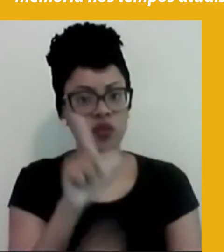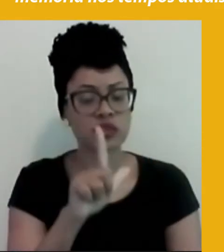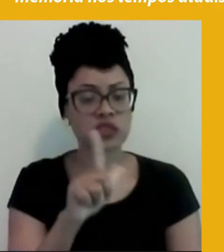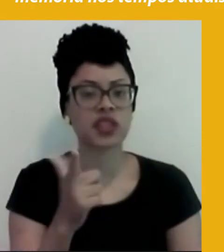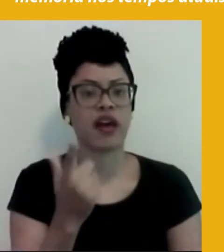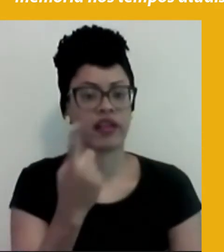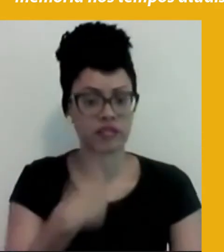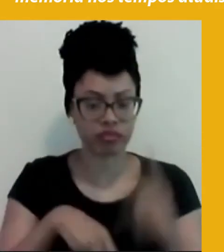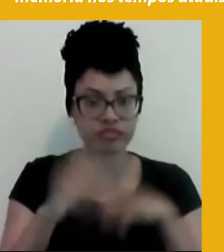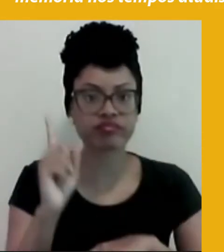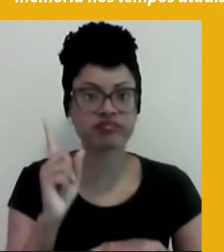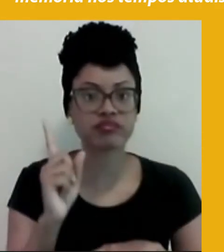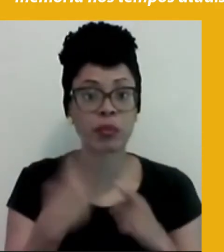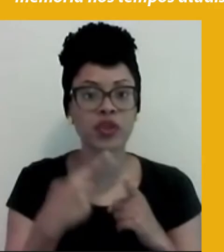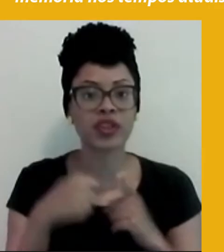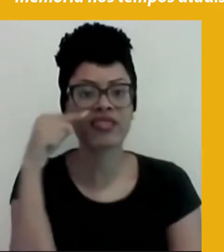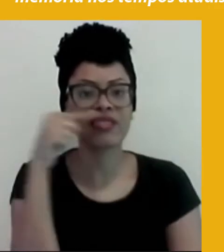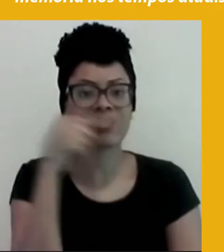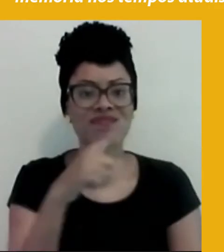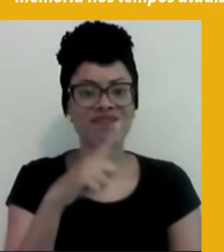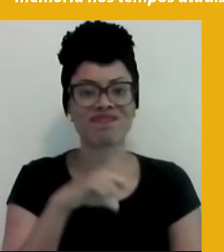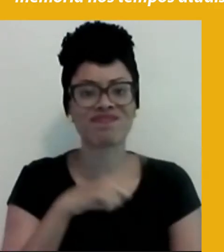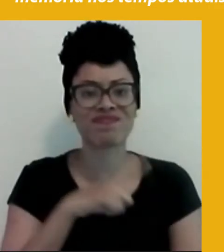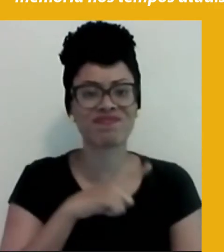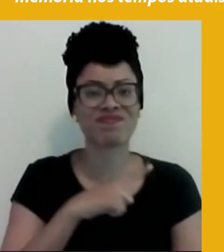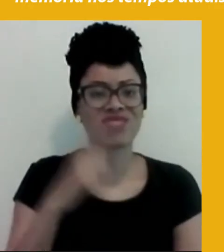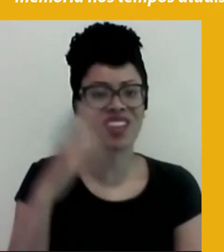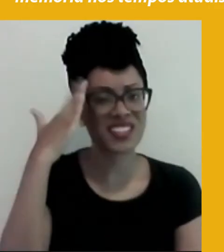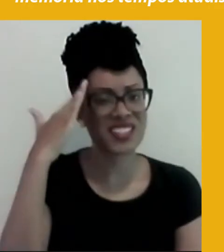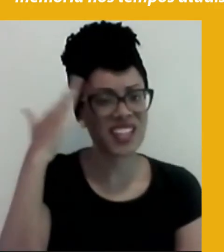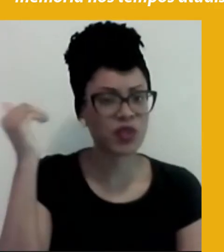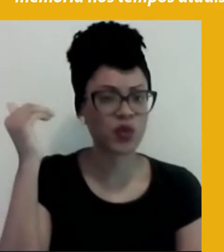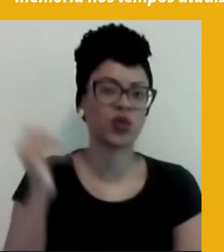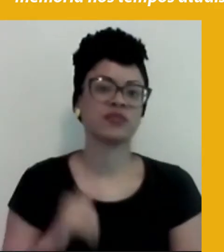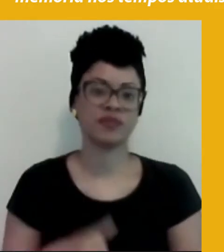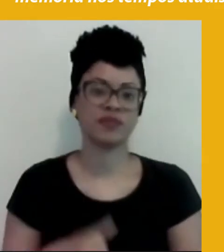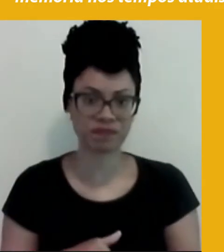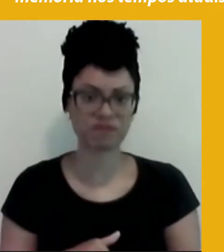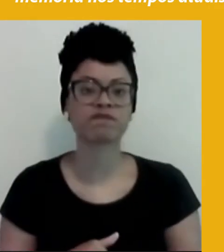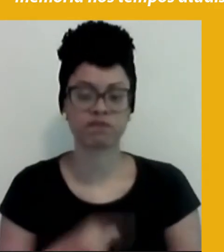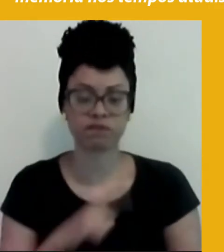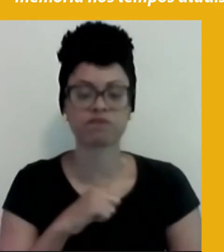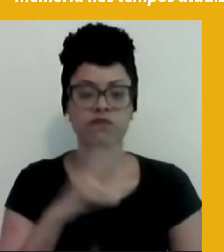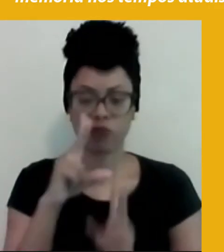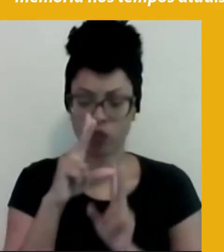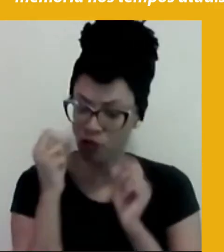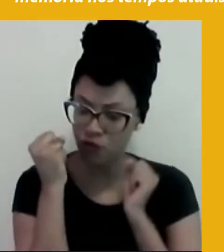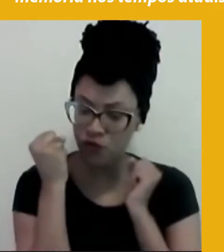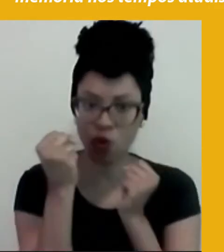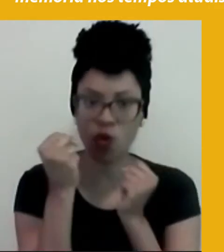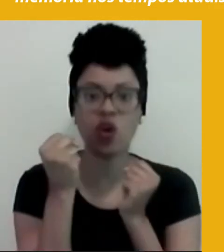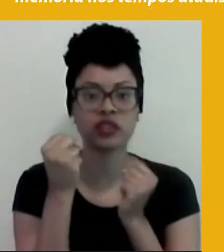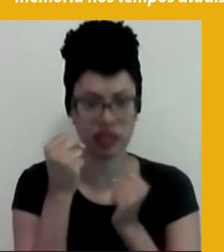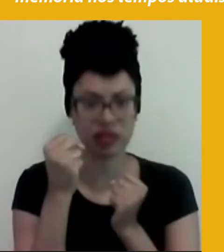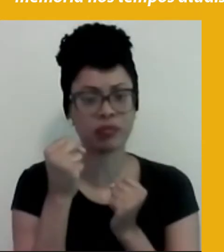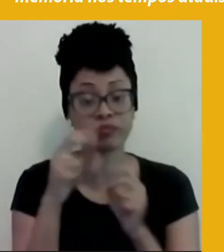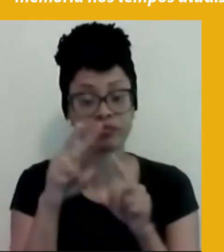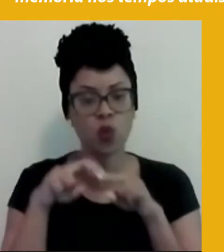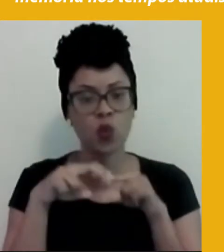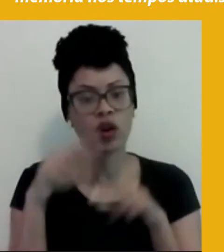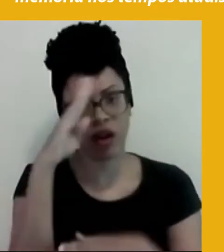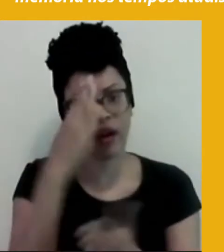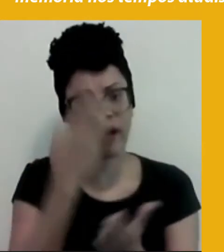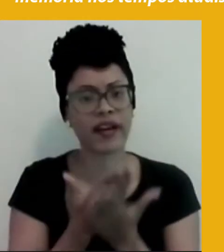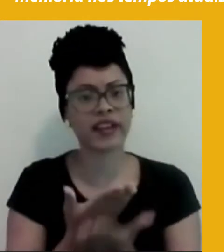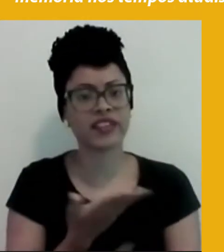força suficientes. Eu acredito que os museus também devem sair novos a partir desses espaços, desses